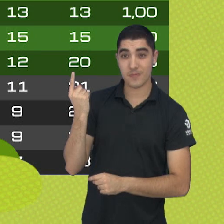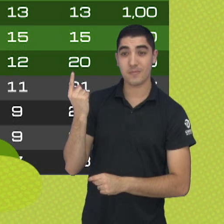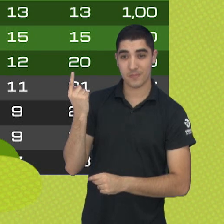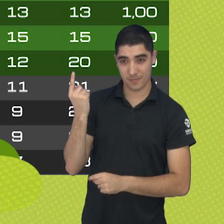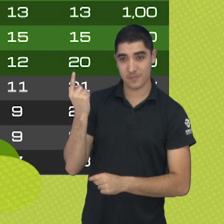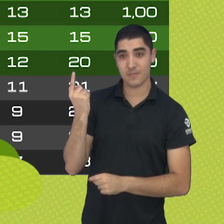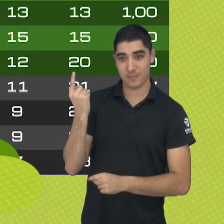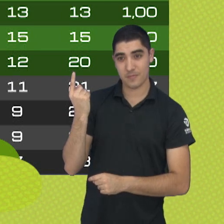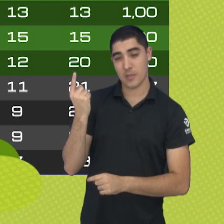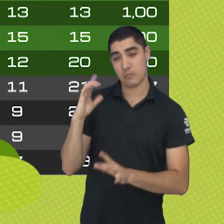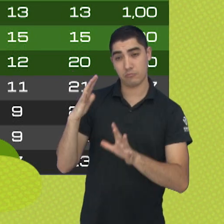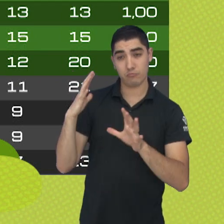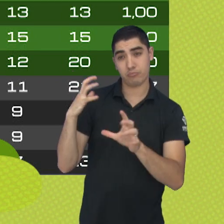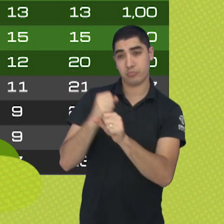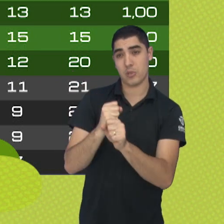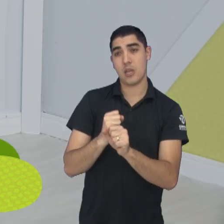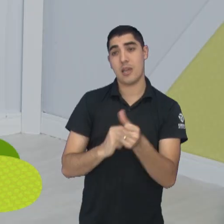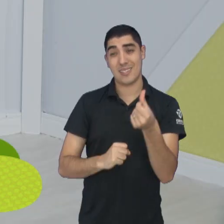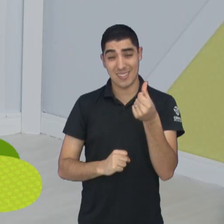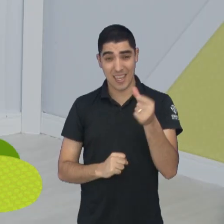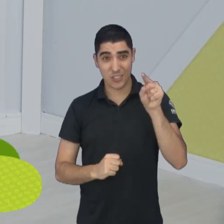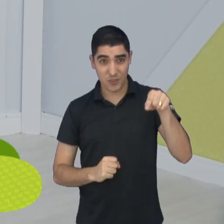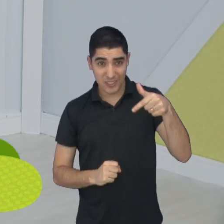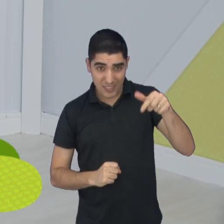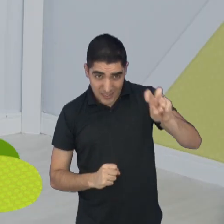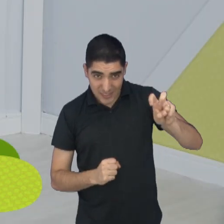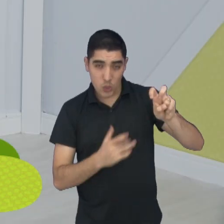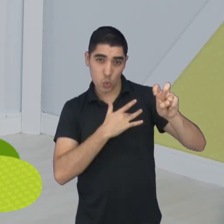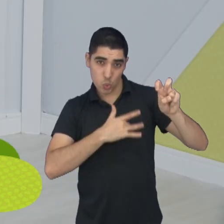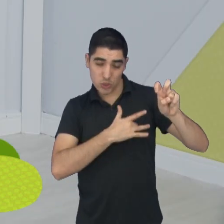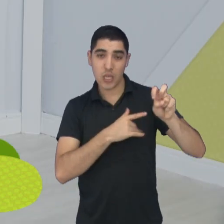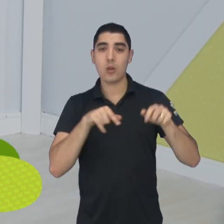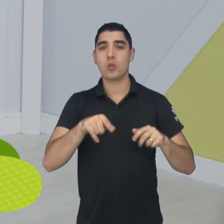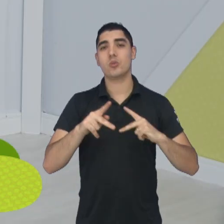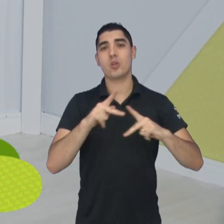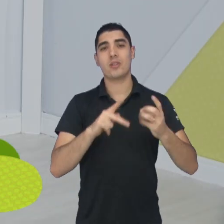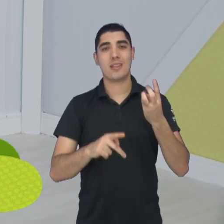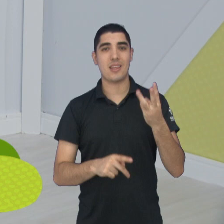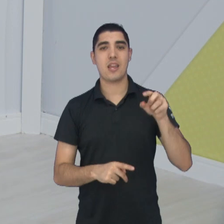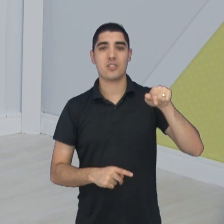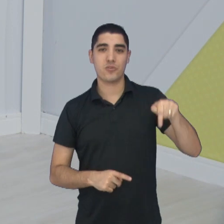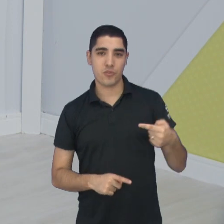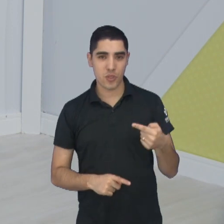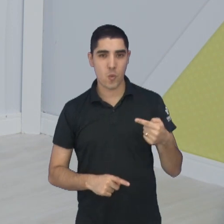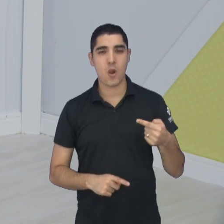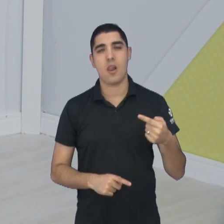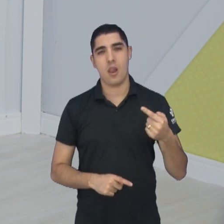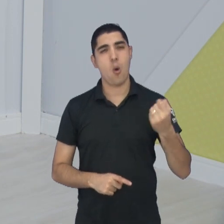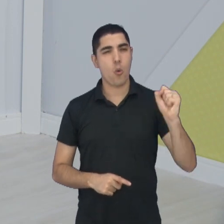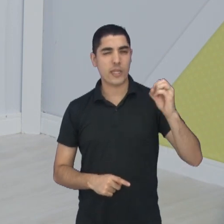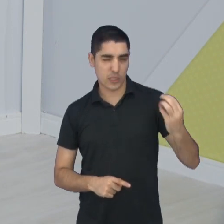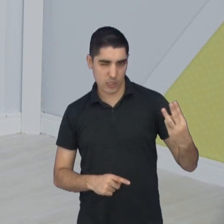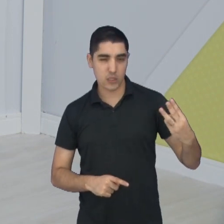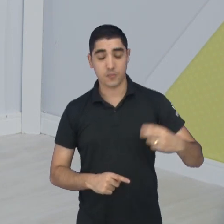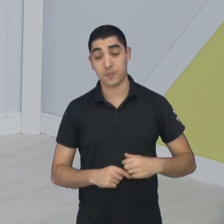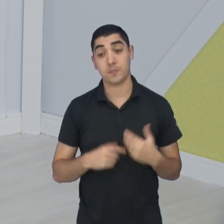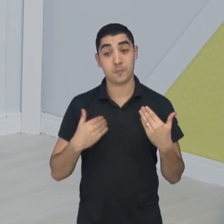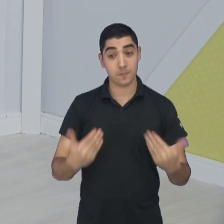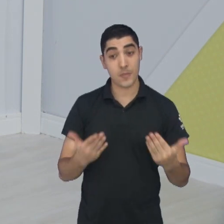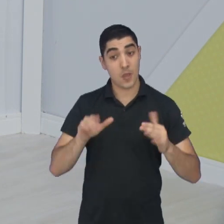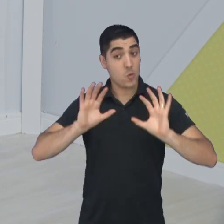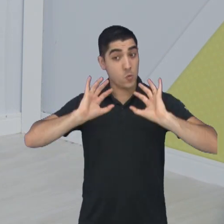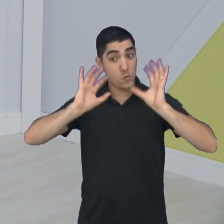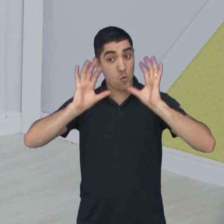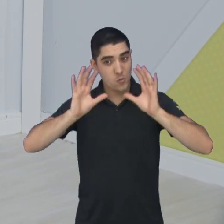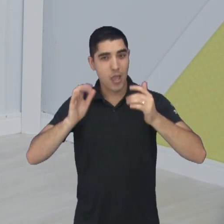dá 3,86, por isso o Cruzeiro fica na frente do São José, tá certo? Informações do vôlei aqui dentro do nosso Hora do